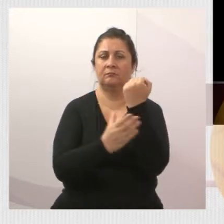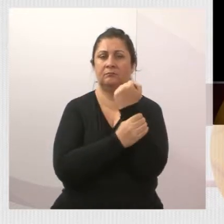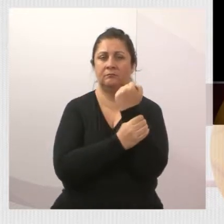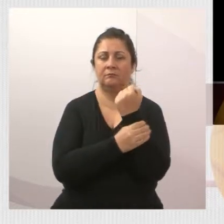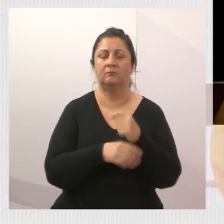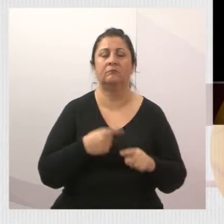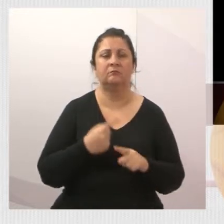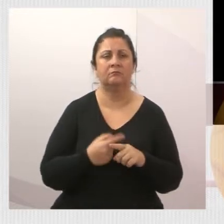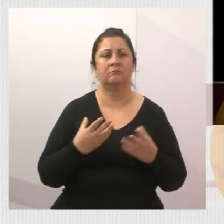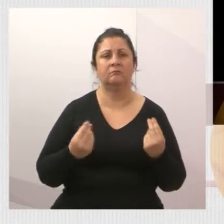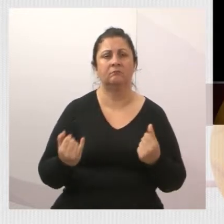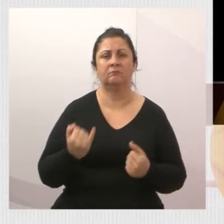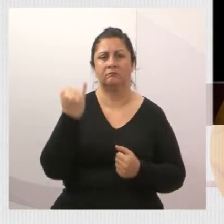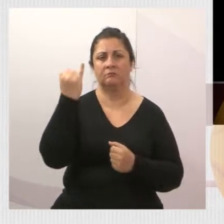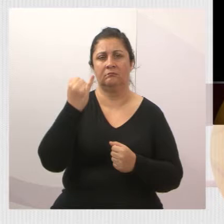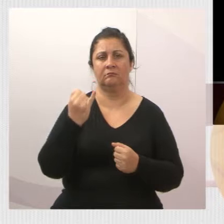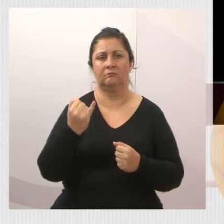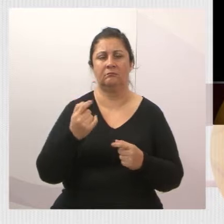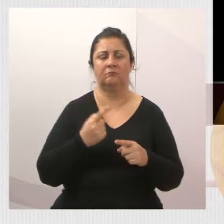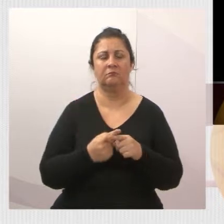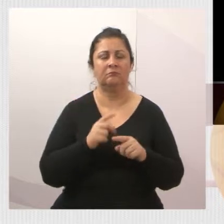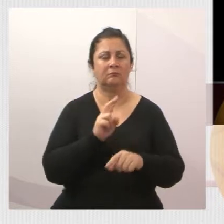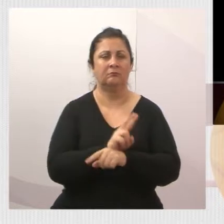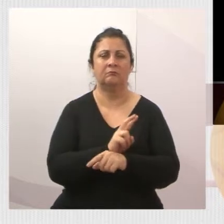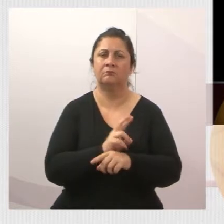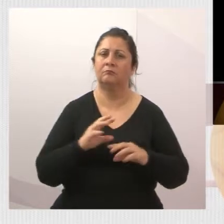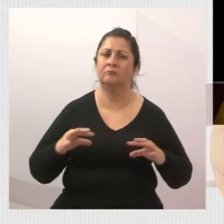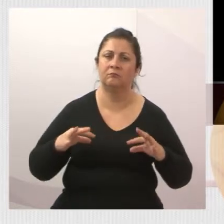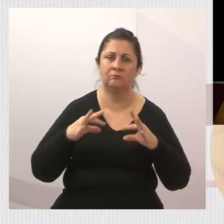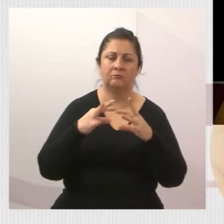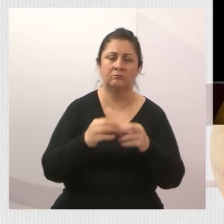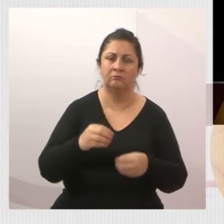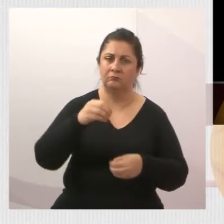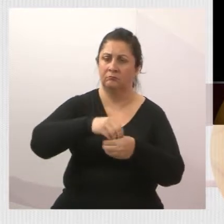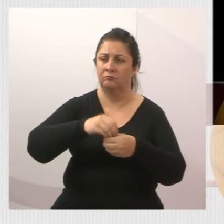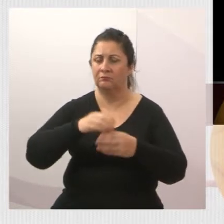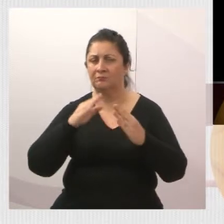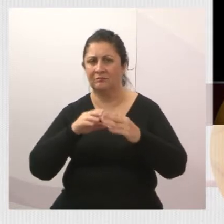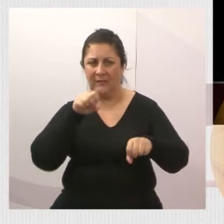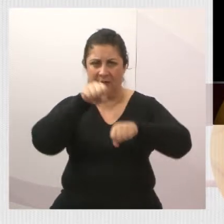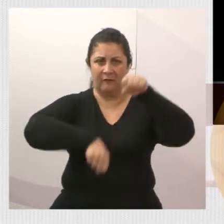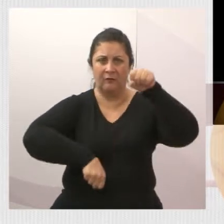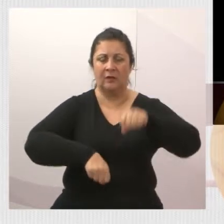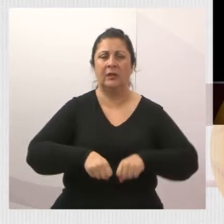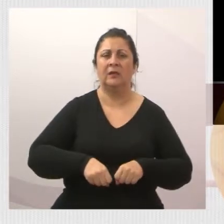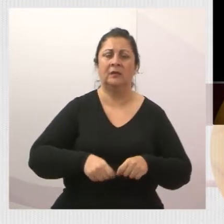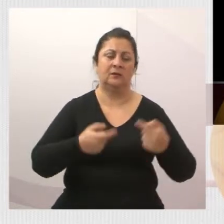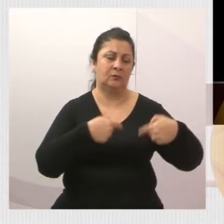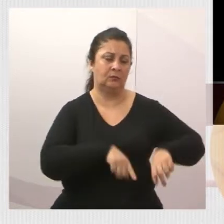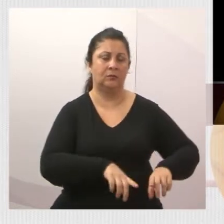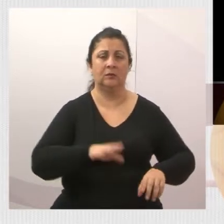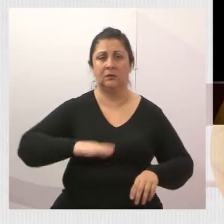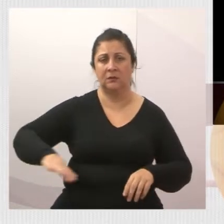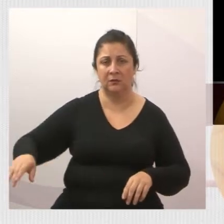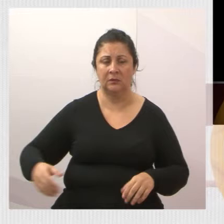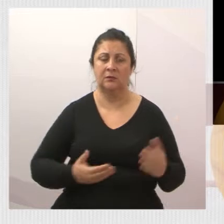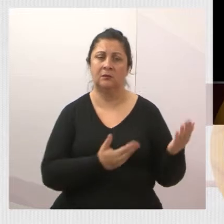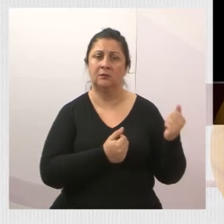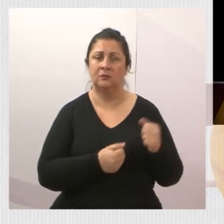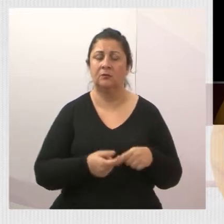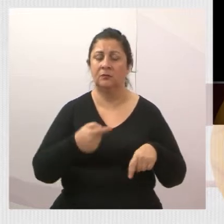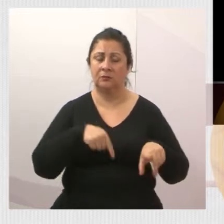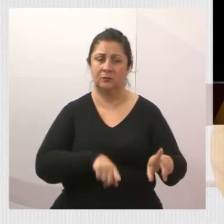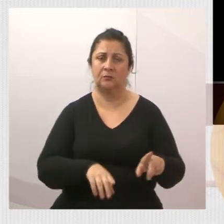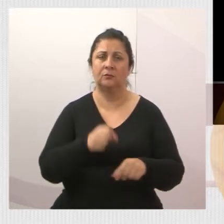importante de governo que fala sobre todas as violências, desde a violência doméstica, a violência contra a criança e adolescente, contra o idoso